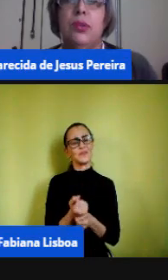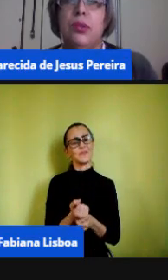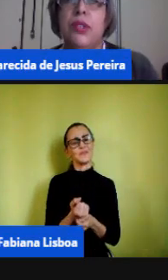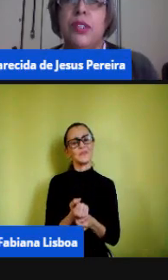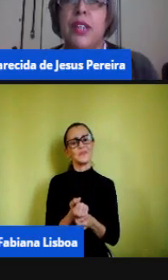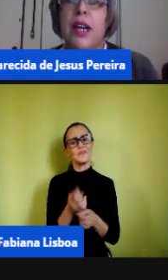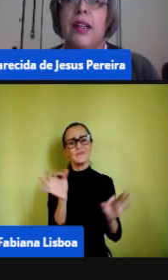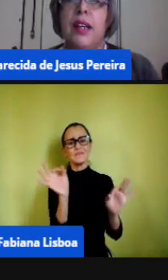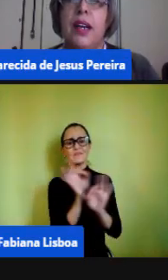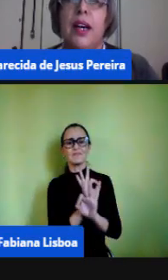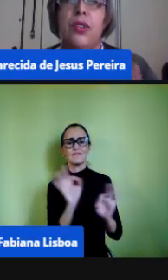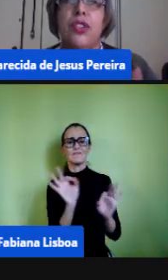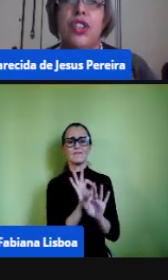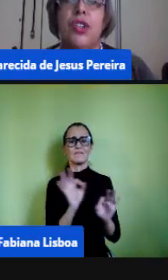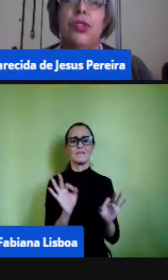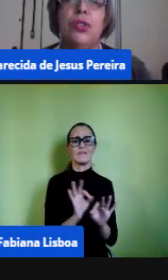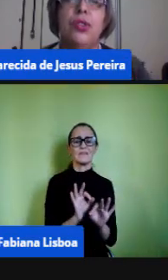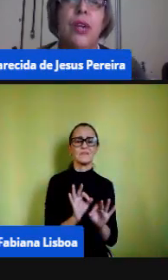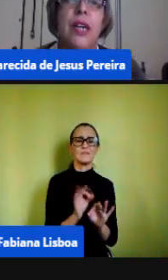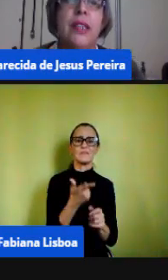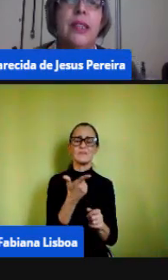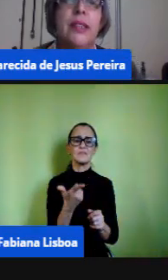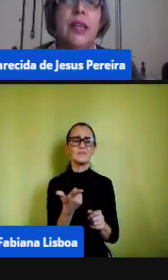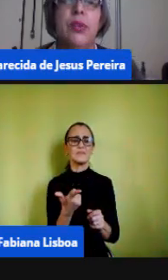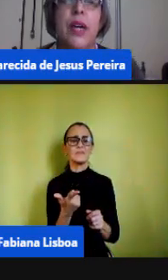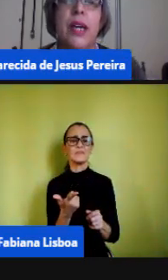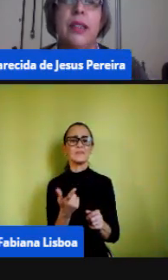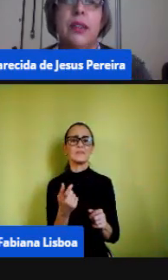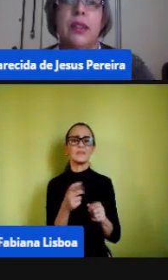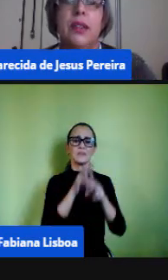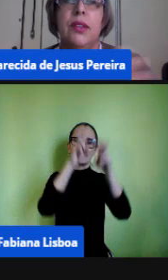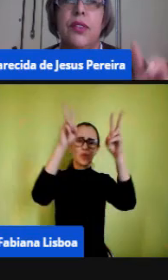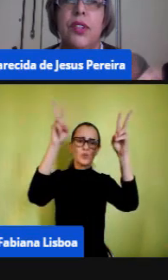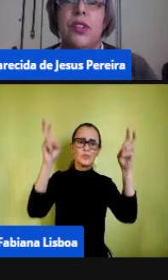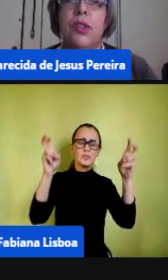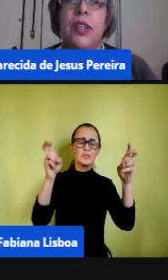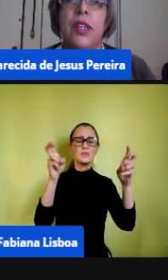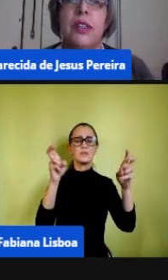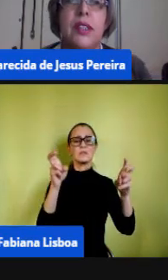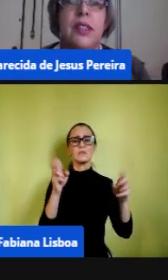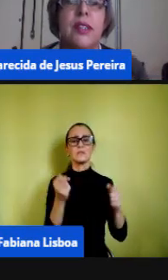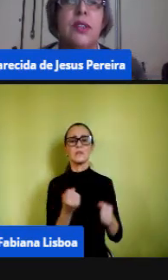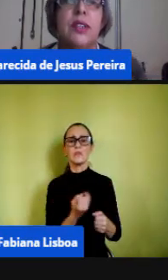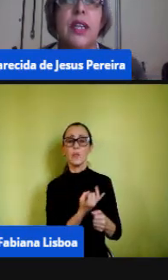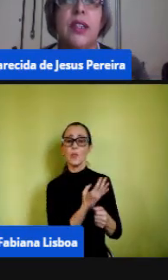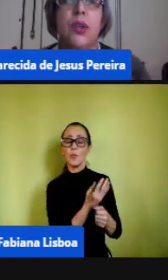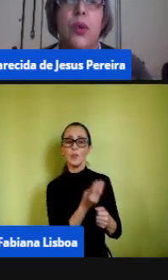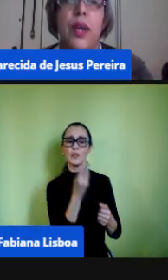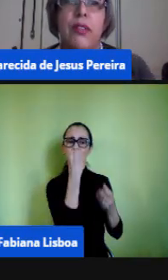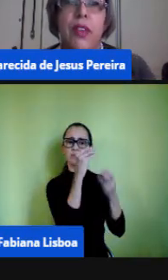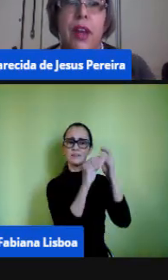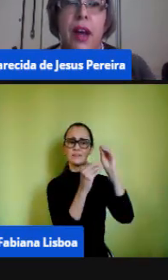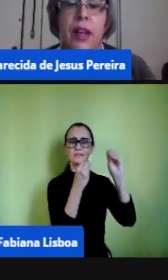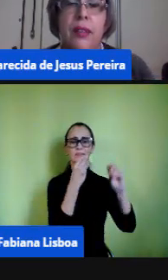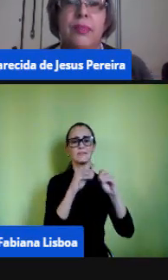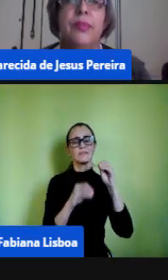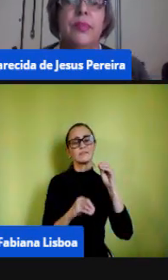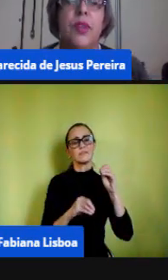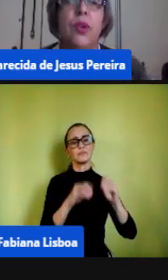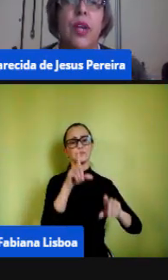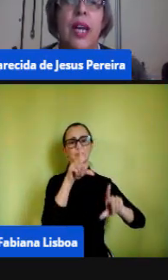com números, tá? Aí o título Toalha da Tabuada, fiz com letras cortadas no